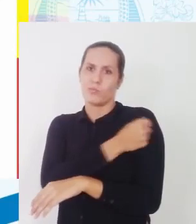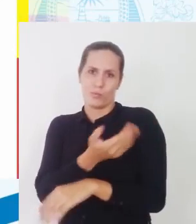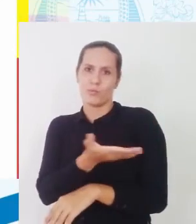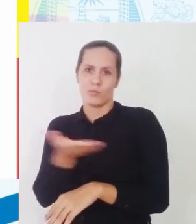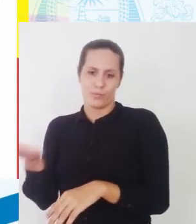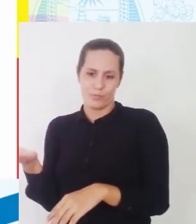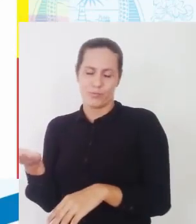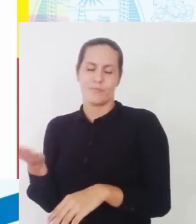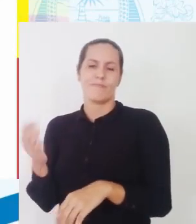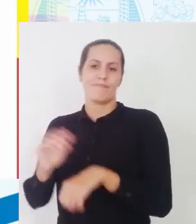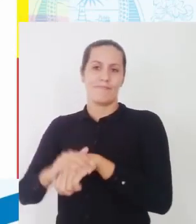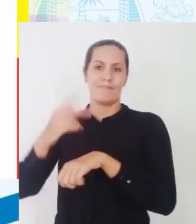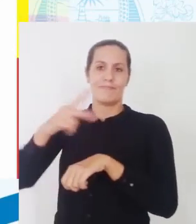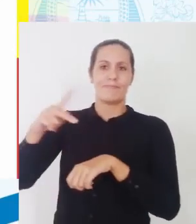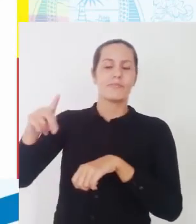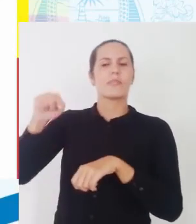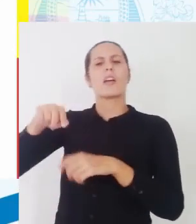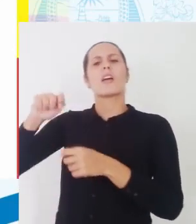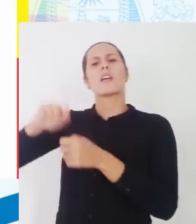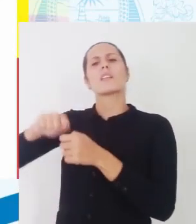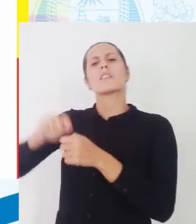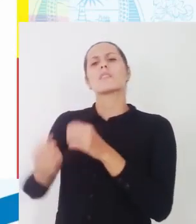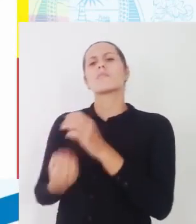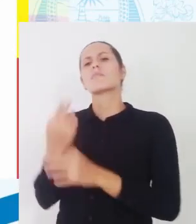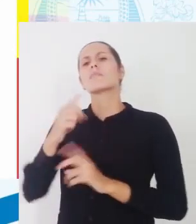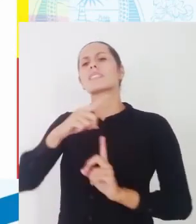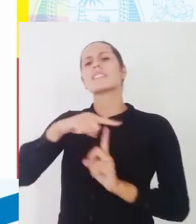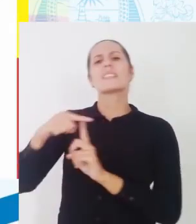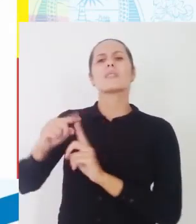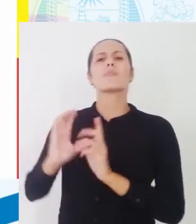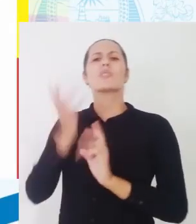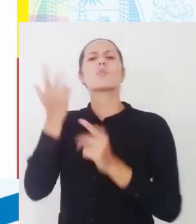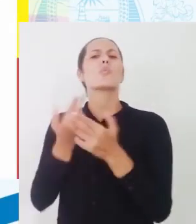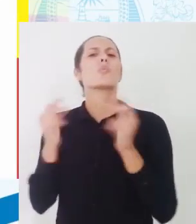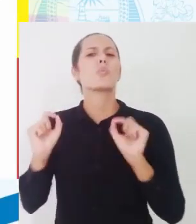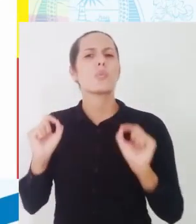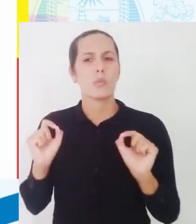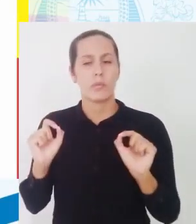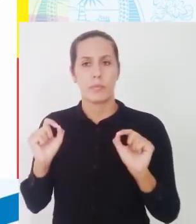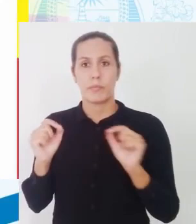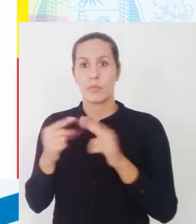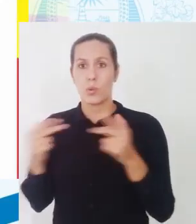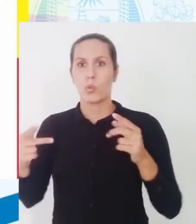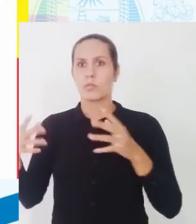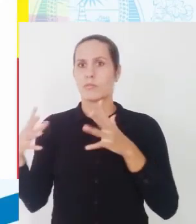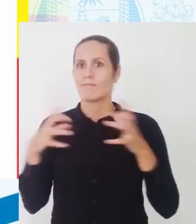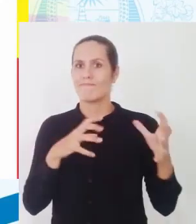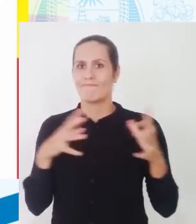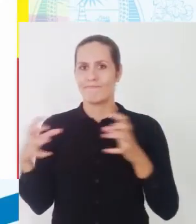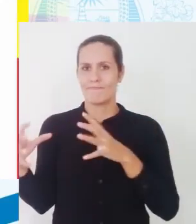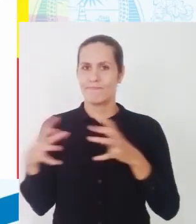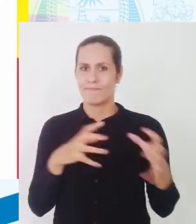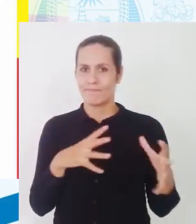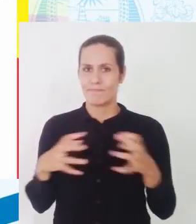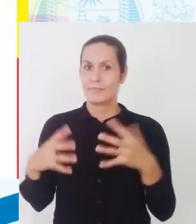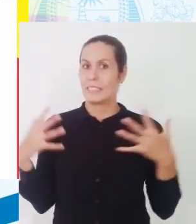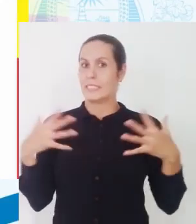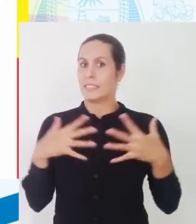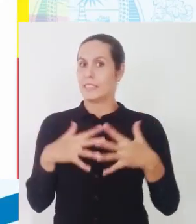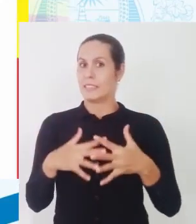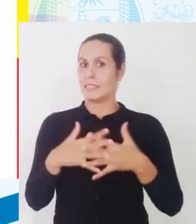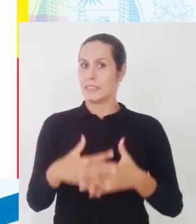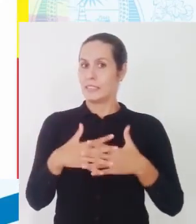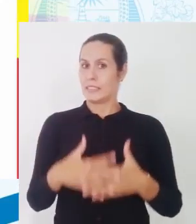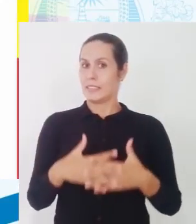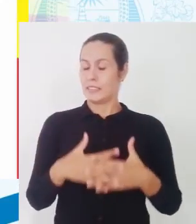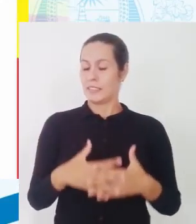alunos. Os bilhetes falam de que tipo de situação? Situações de conflito, são situações